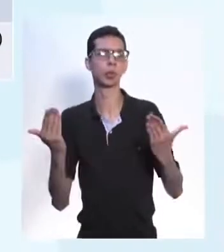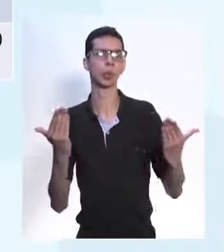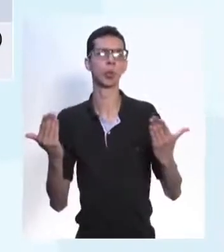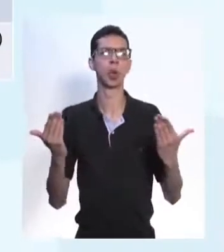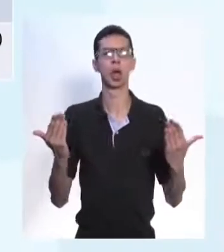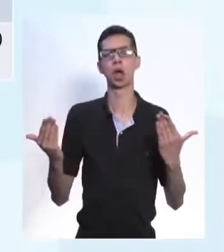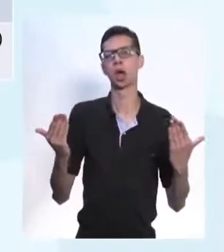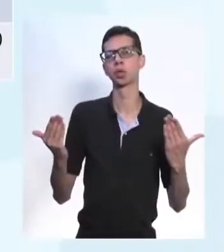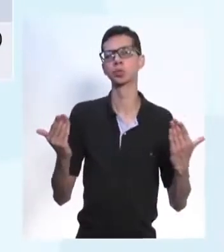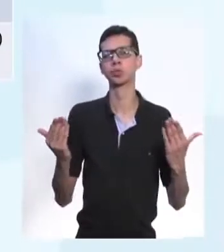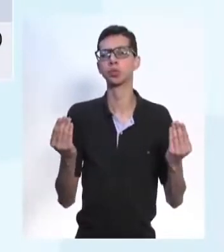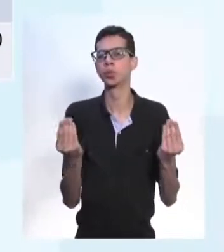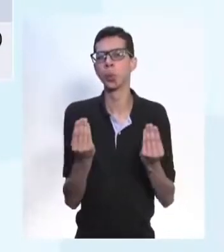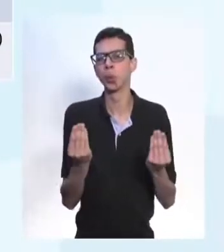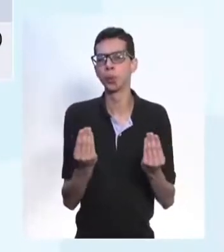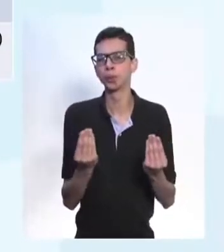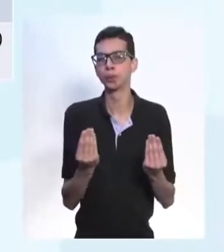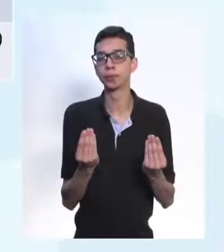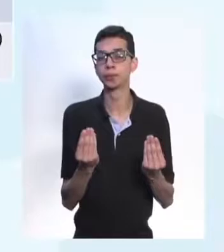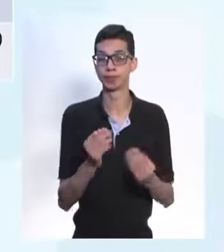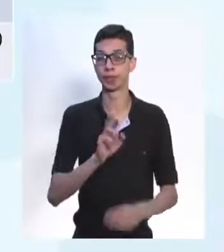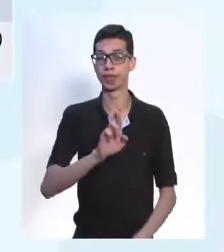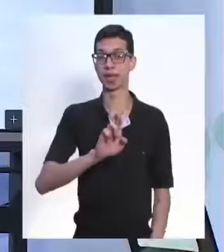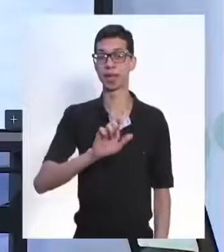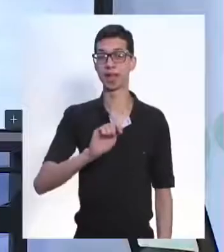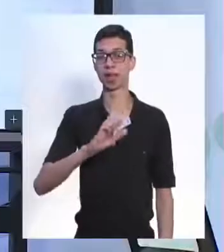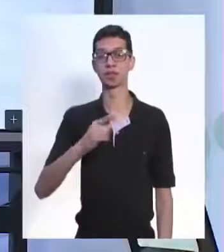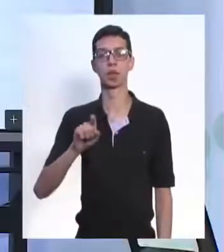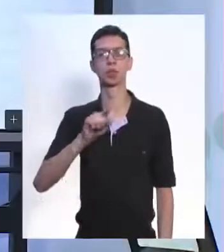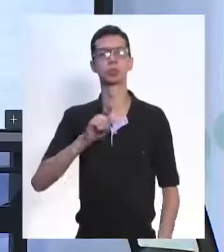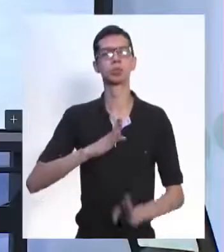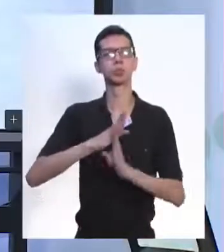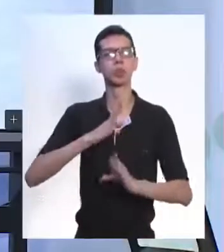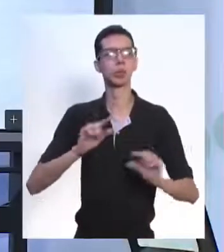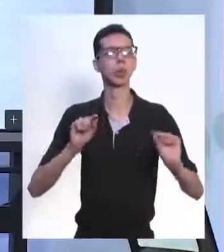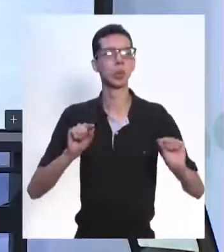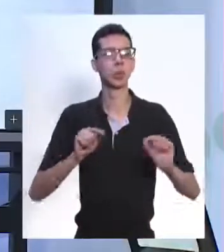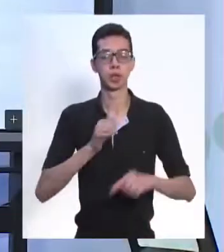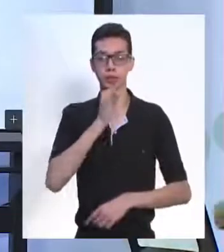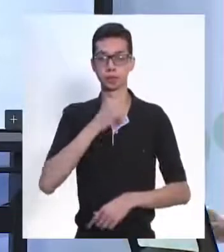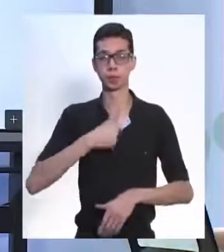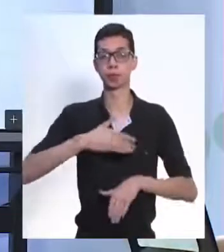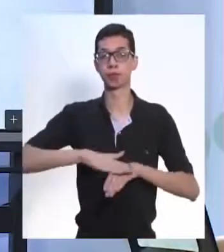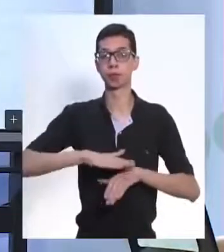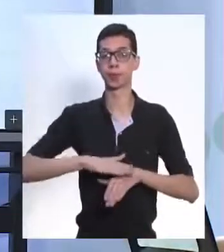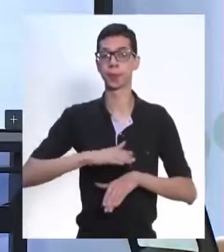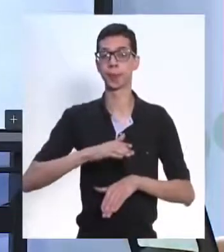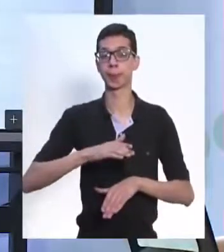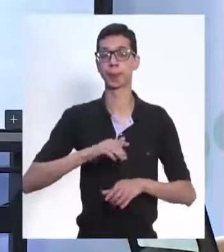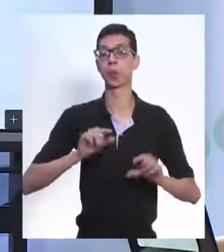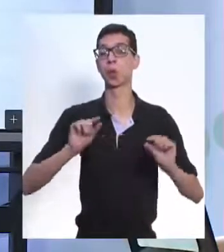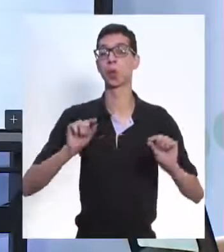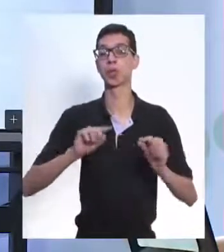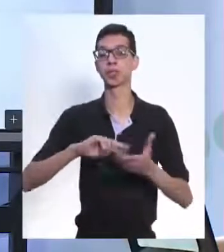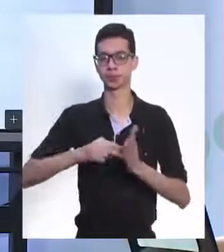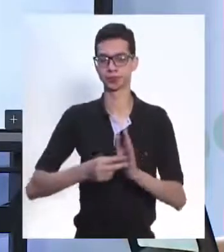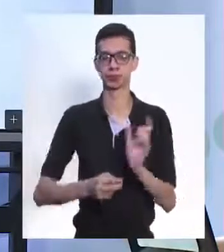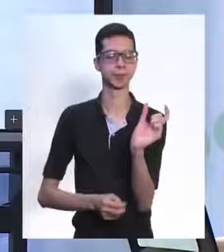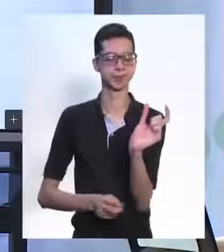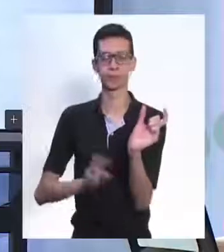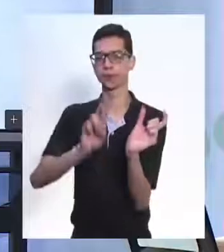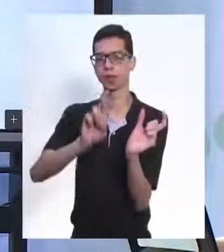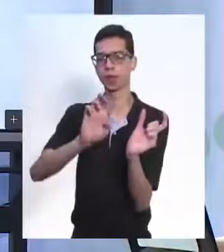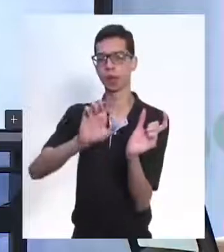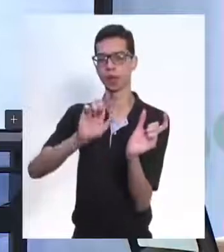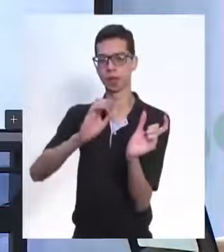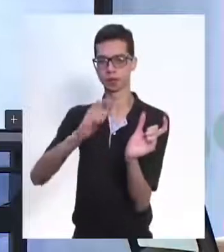a relação, vocês têm que identificar o seguinte, o que eu posso fazer? A relação é assim, produto, no caso, venda,